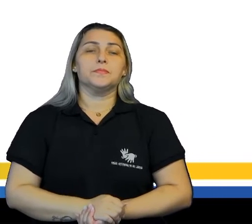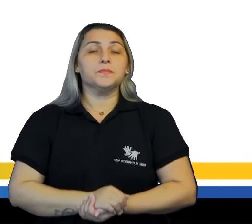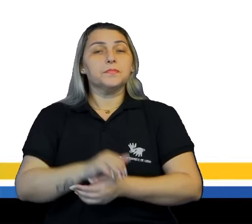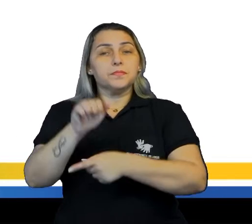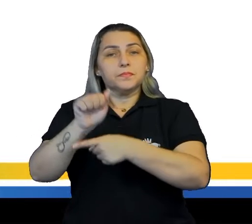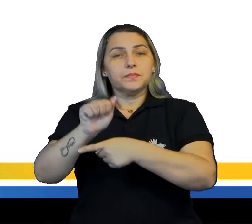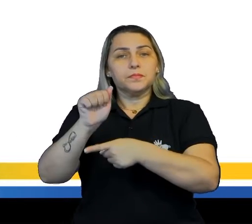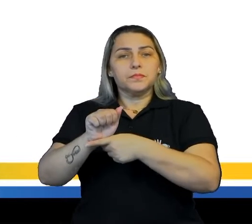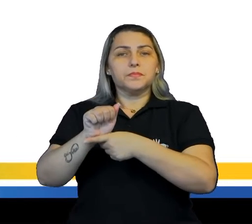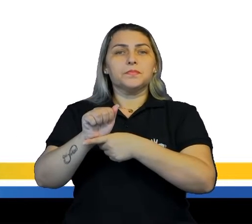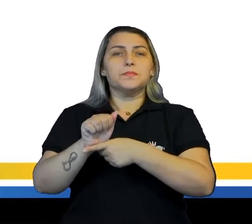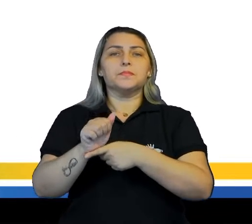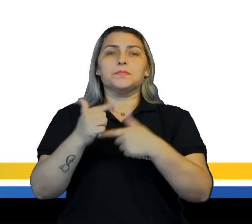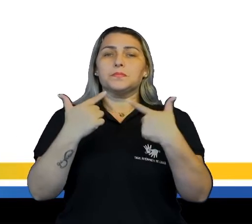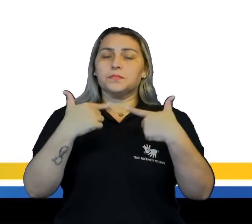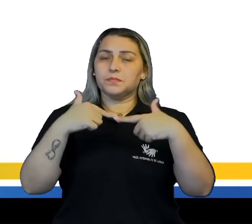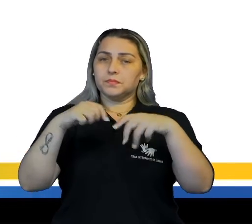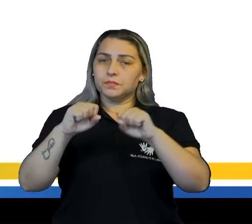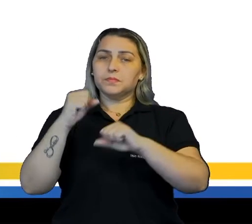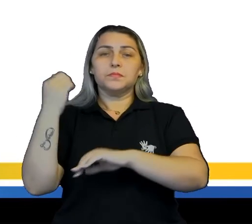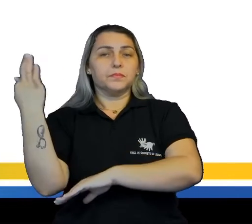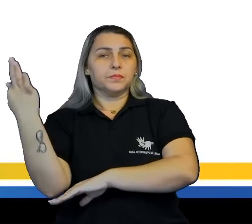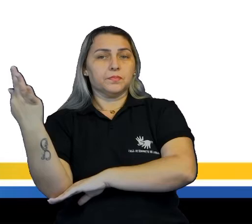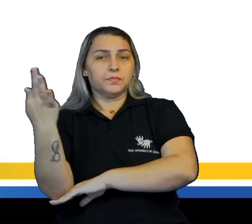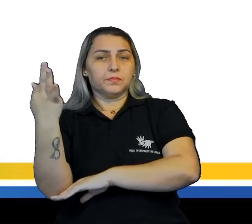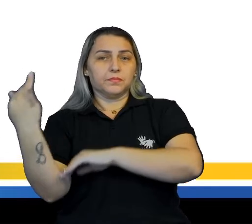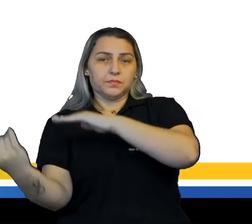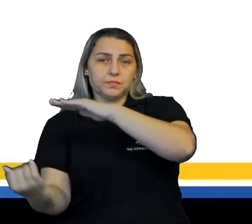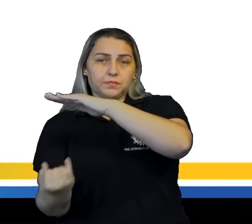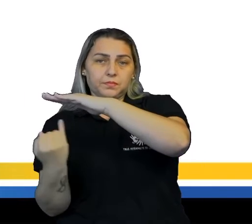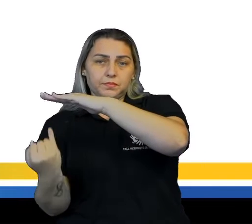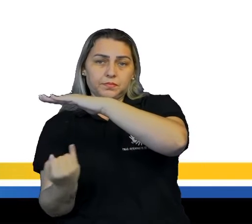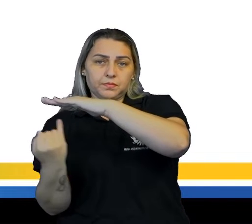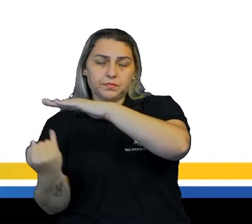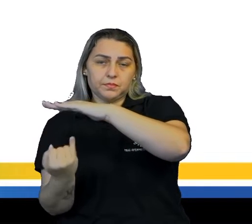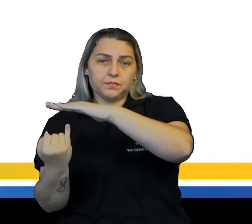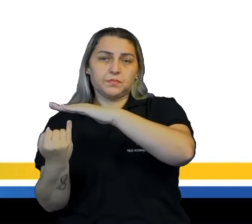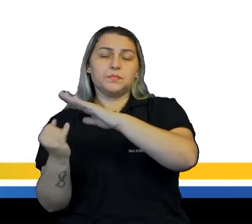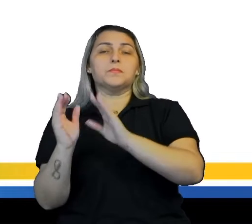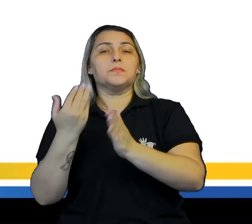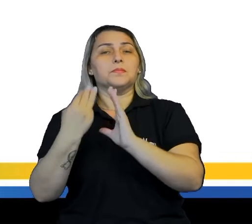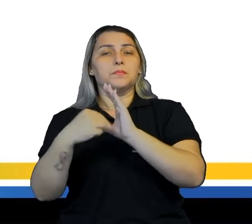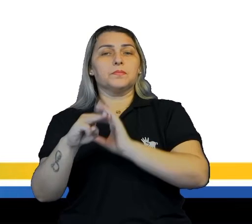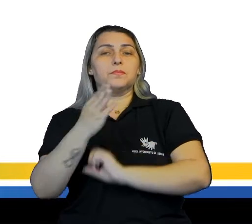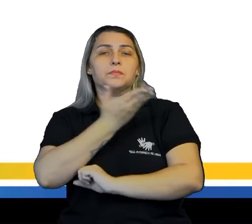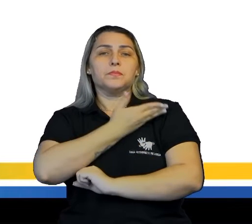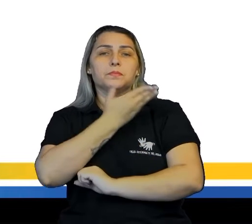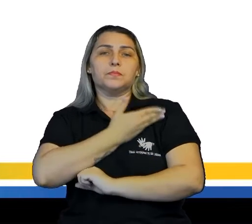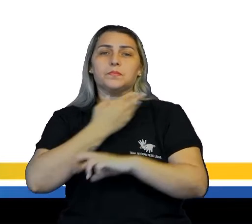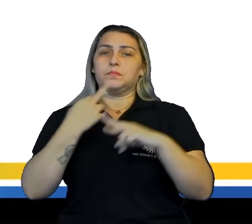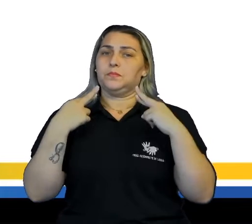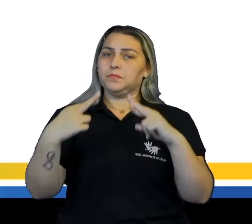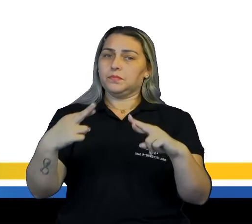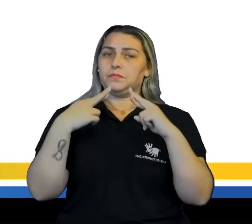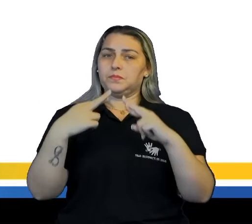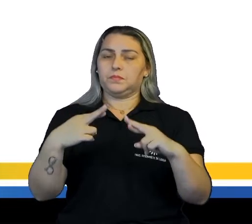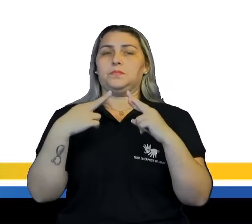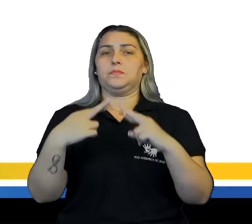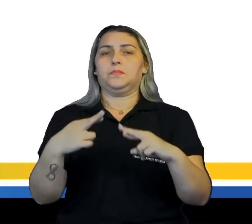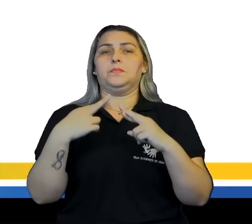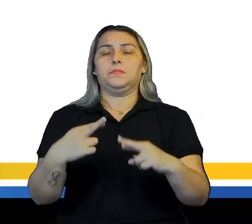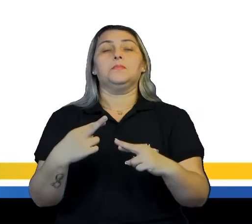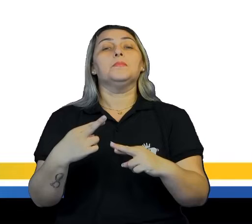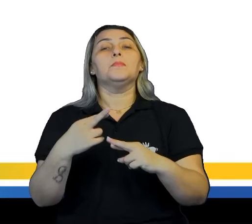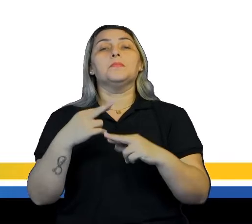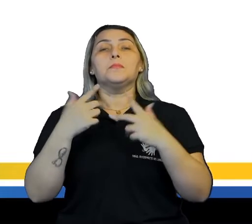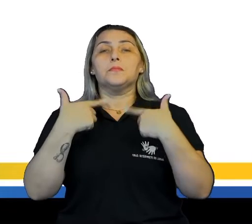No primeiro momento, uma mensagem entre amigos, nós utilizamos a linguagem informal. Reclamação para uma editora